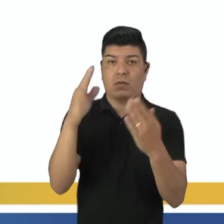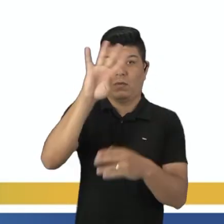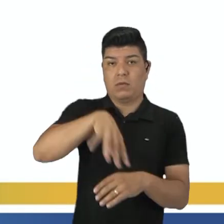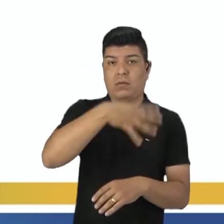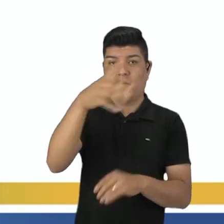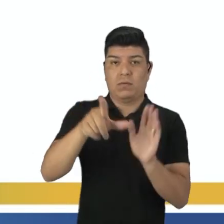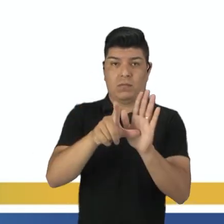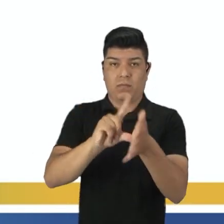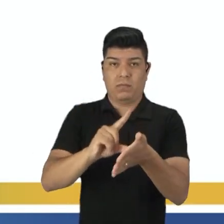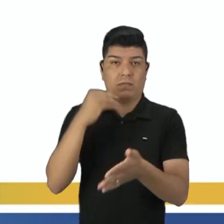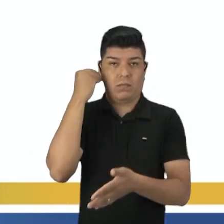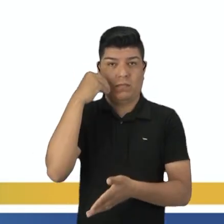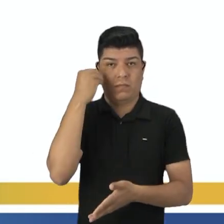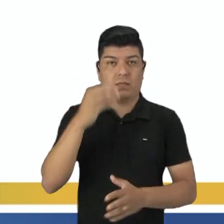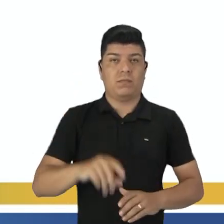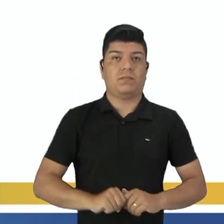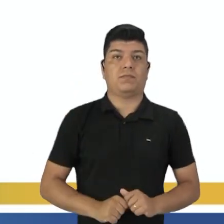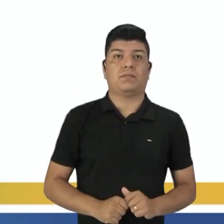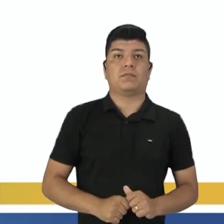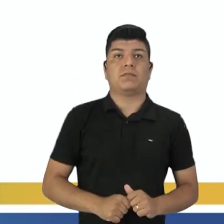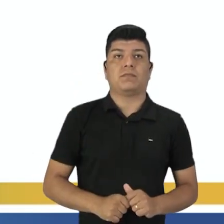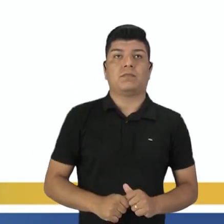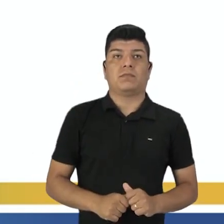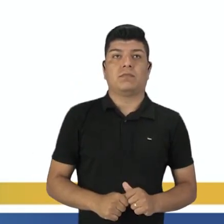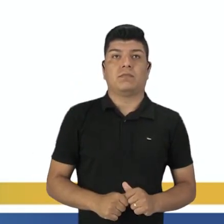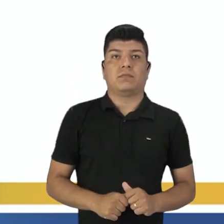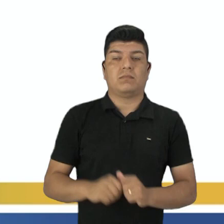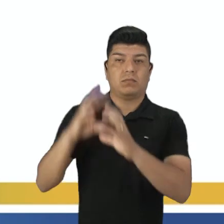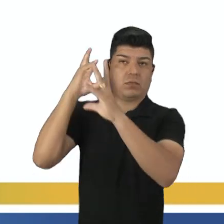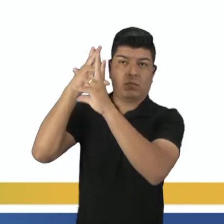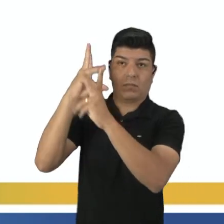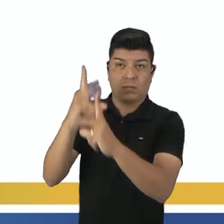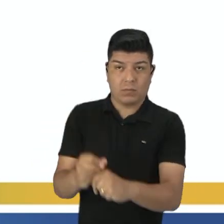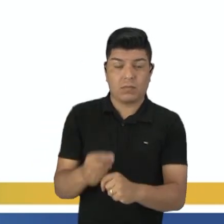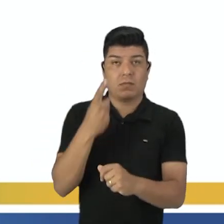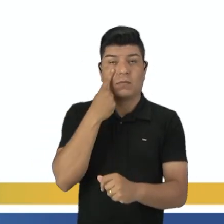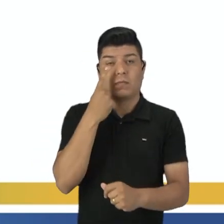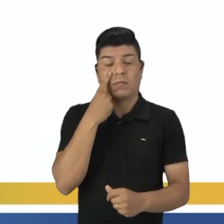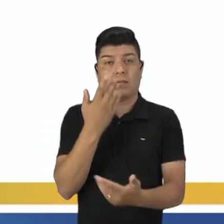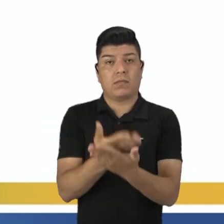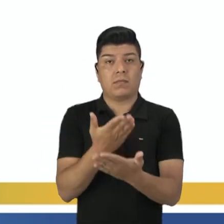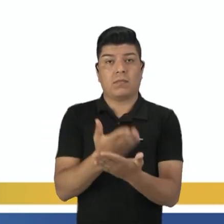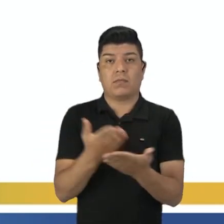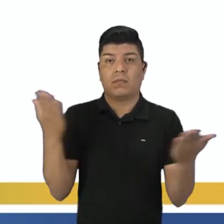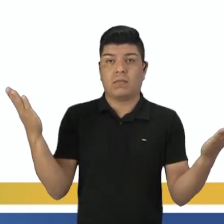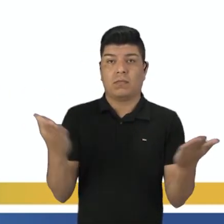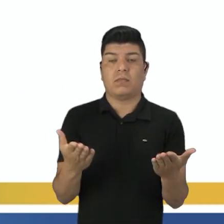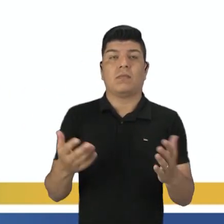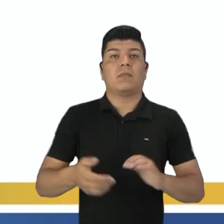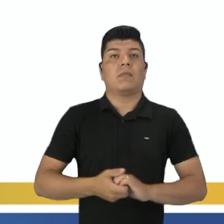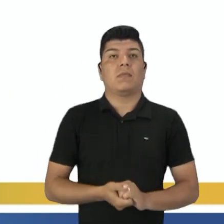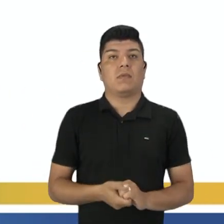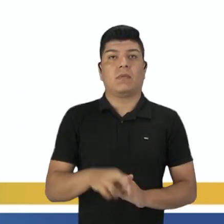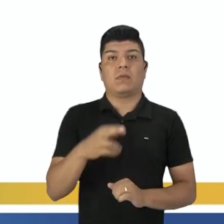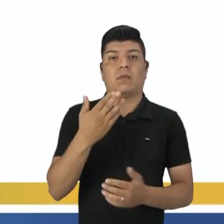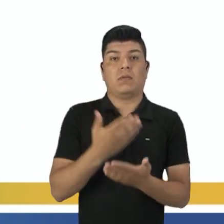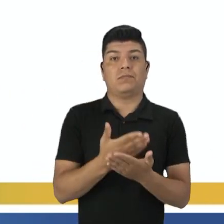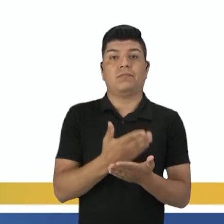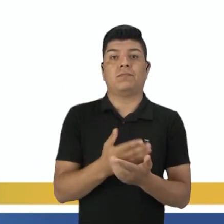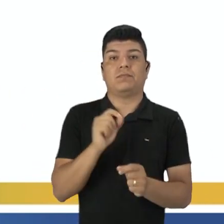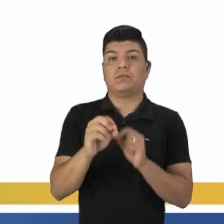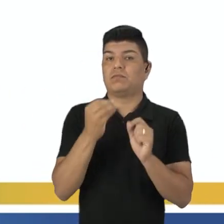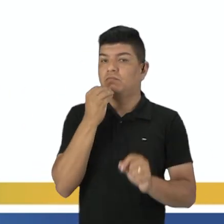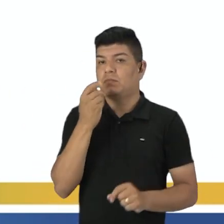anterior do nosso experimento. Então, retomando o que a gente viu nessa aula de hoje, observe que nós estudamos aí